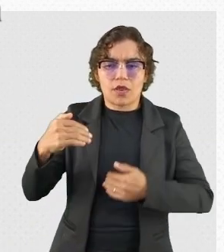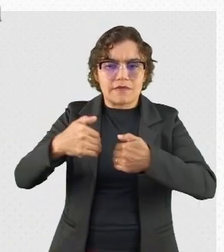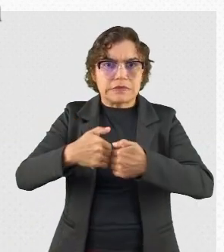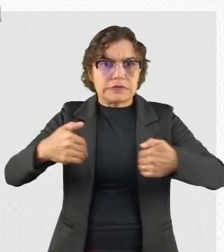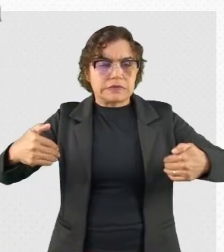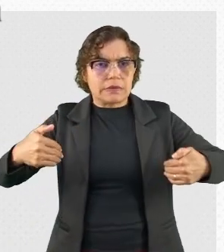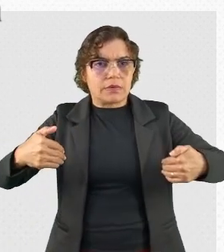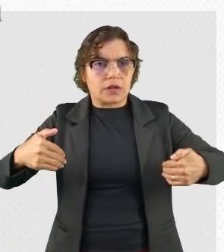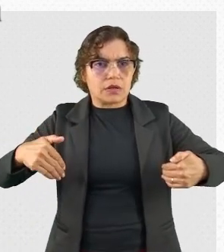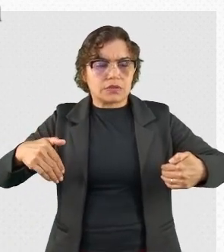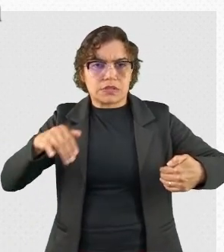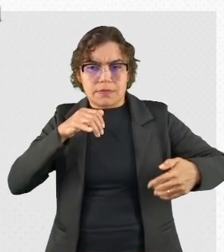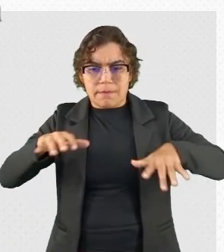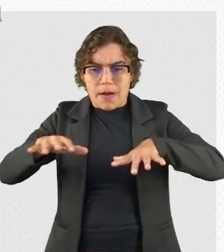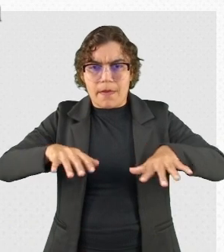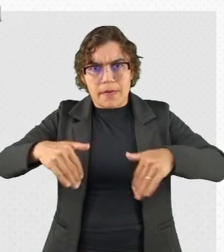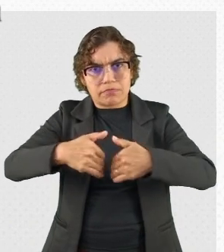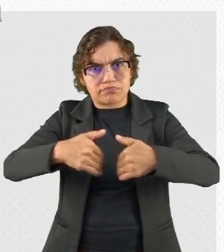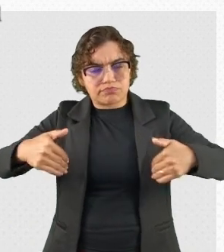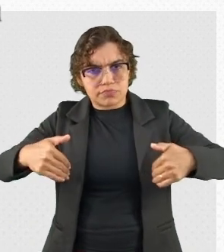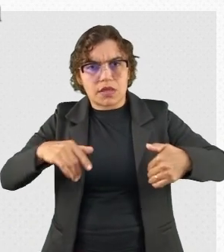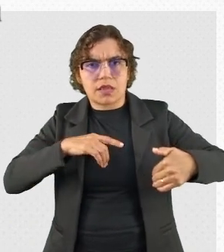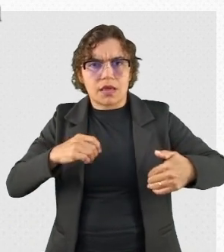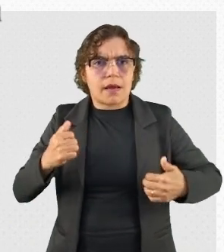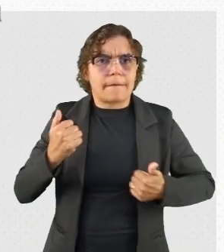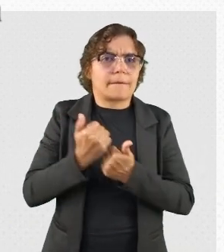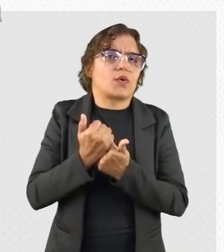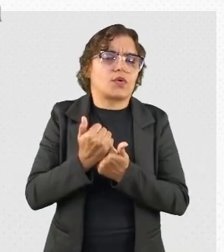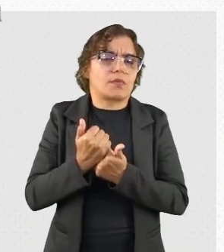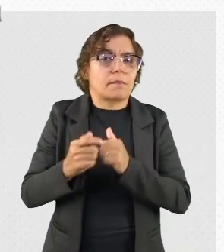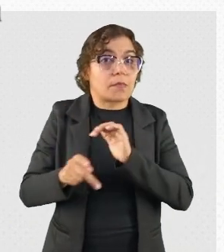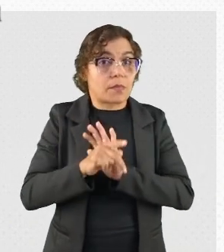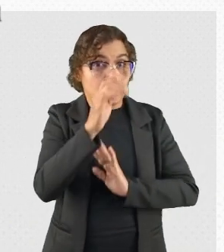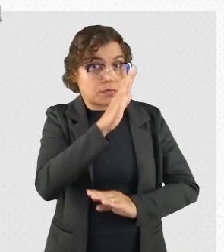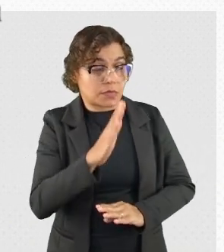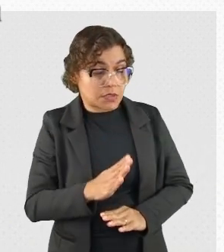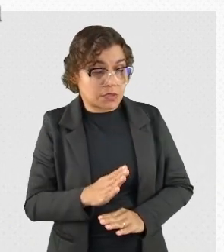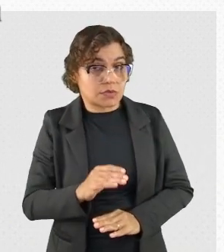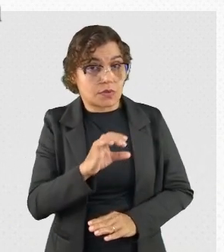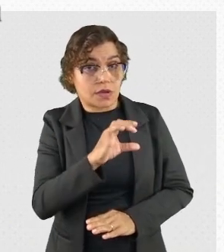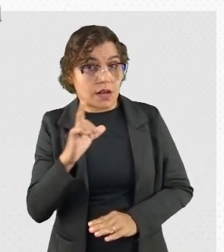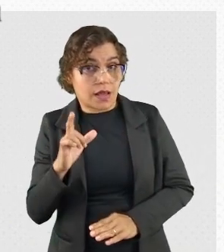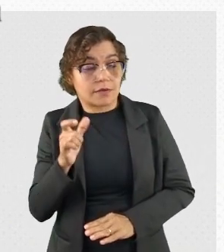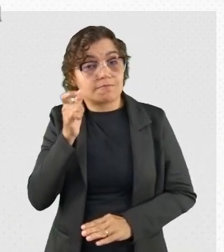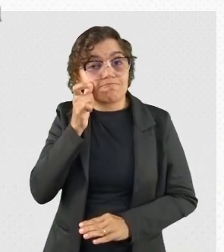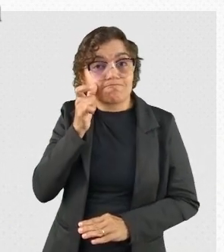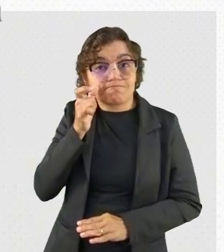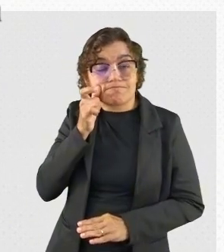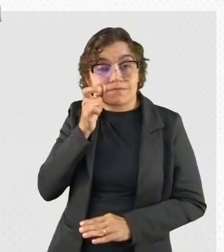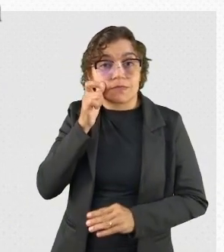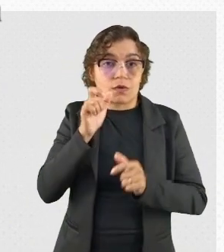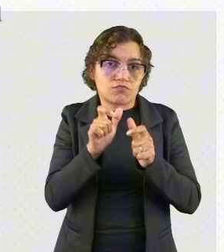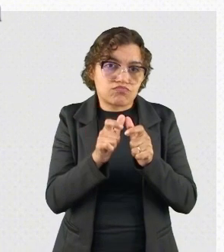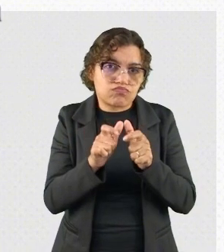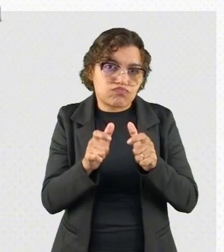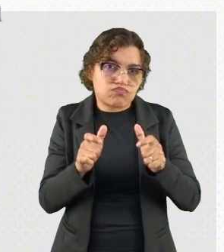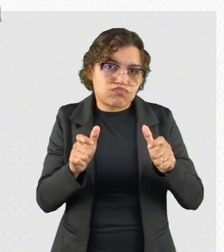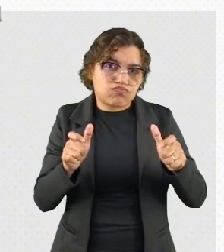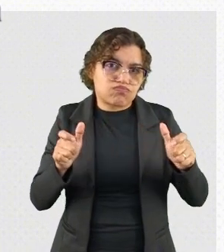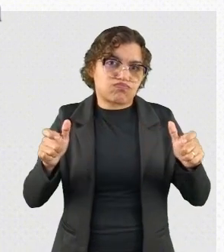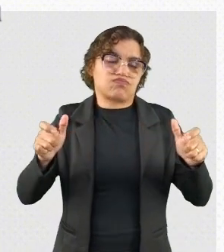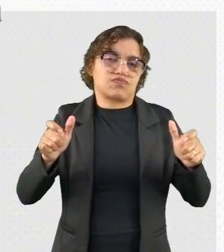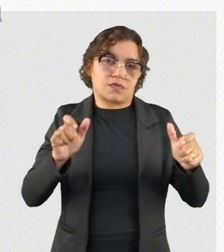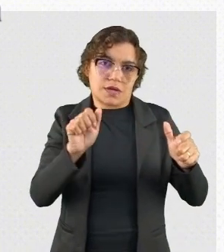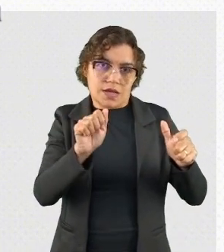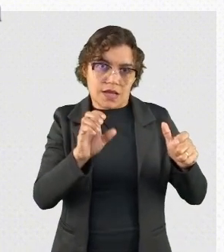essa separação territorial da Bolívia teve o apoio de quem? Do Brasil, que, claro, estava interessado na sua expansão para essa região.